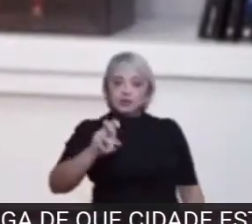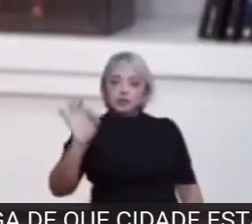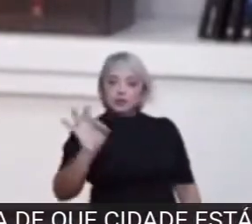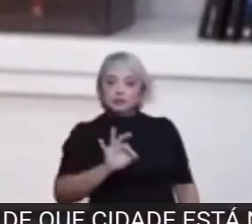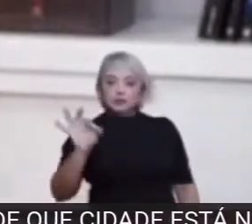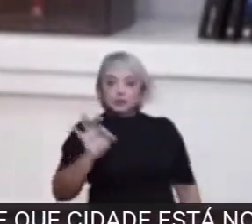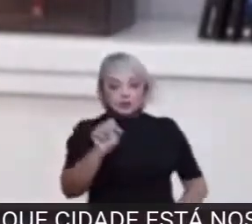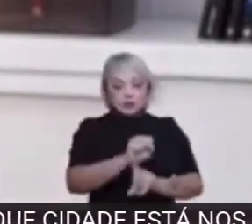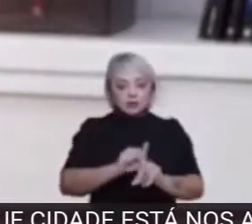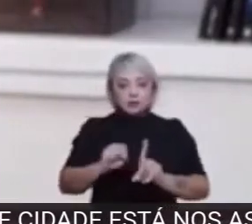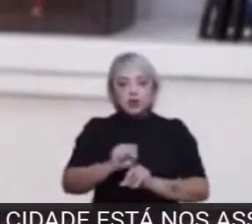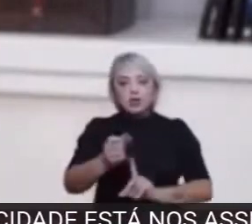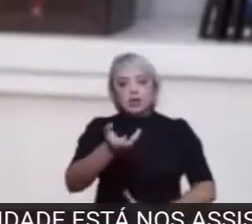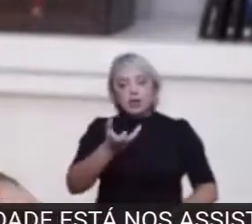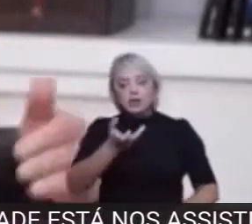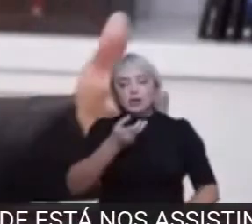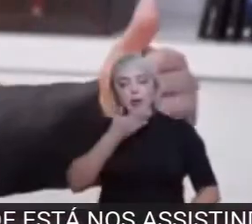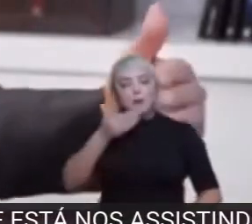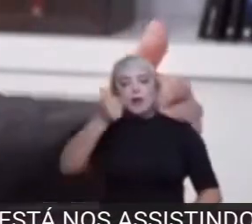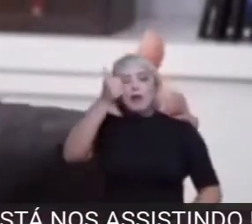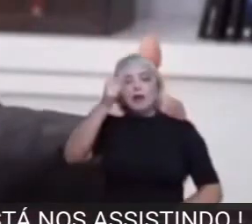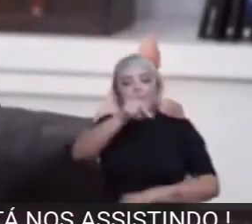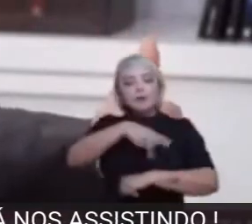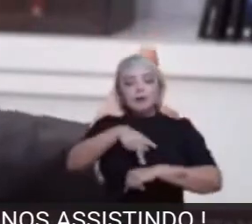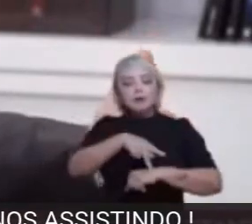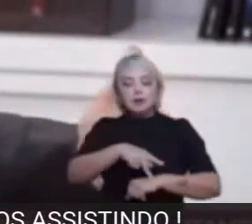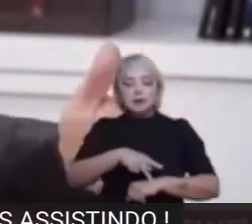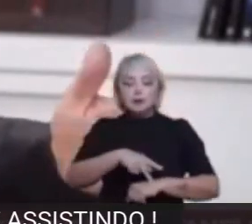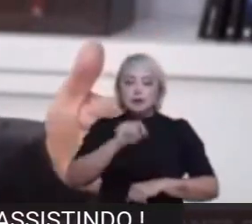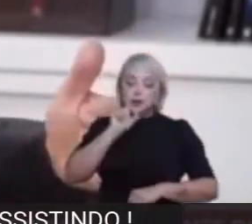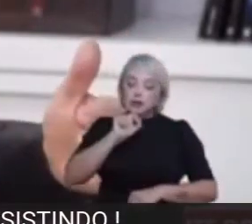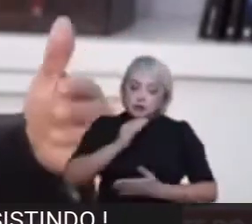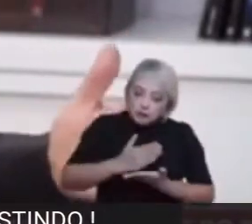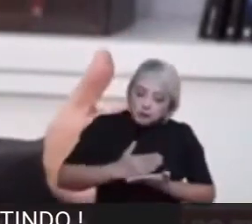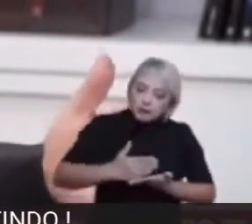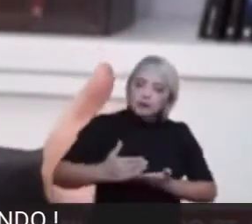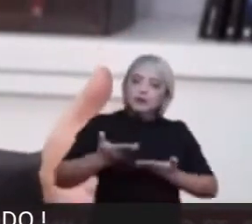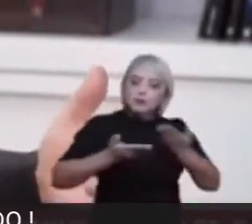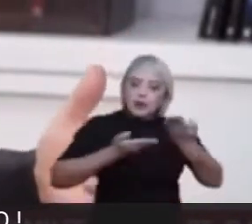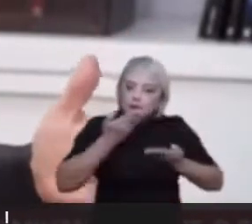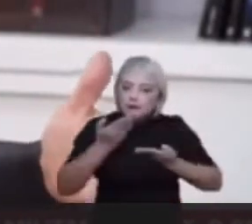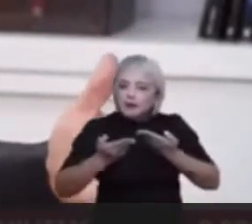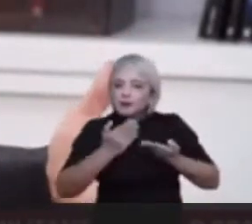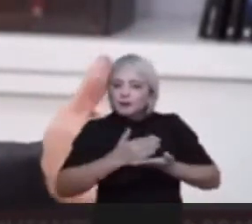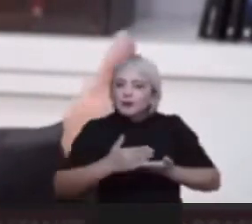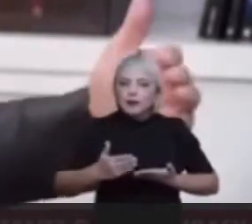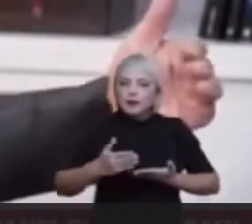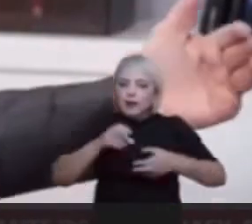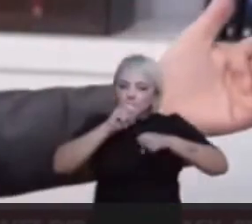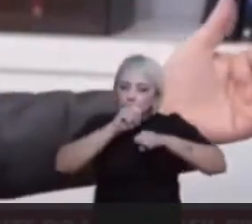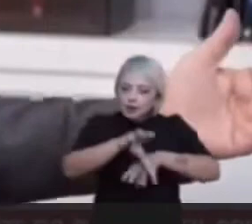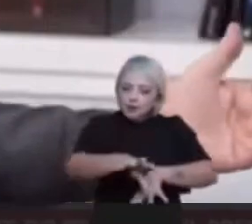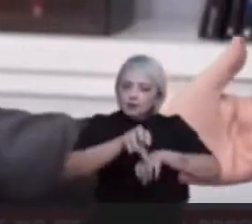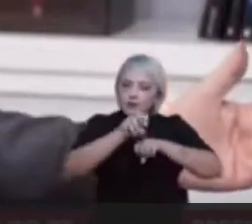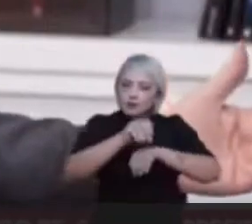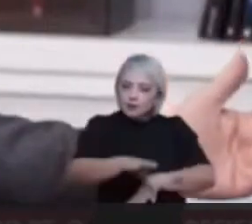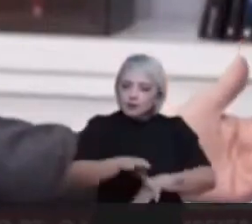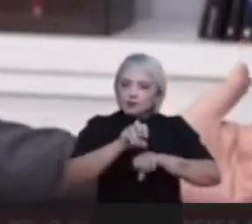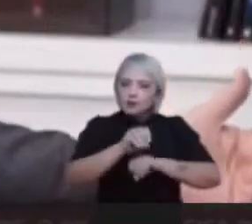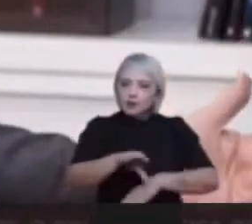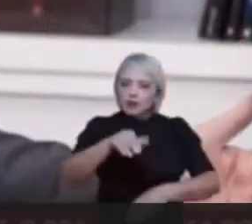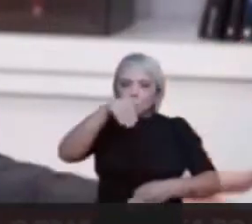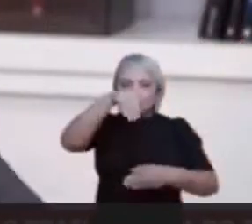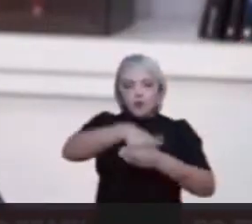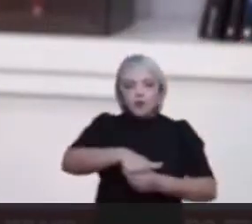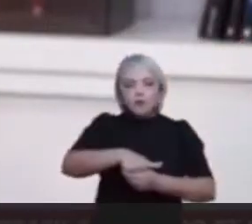quer o bem desse país e tratando daqui para frente de forma, sabe, educacional, tornar os outros mais